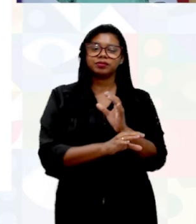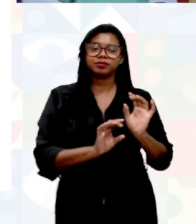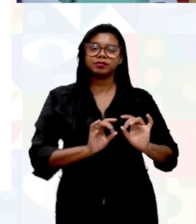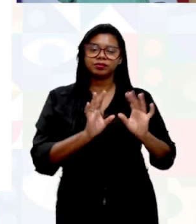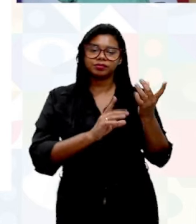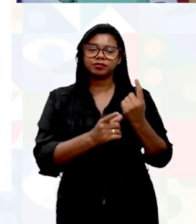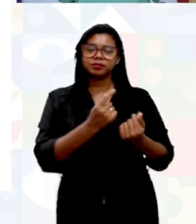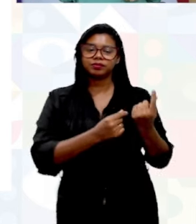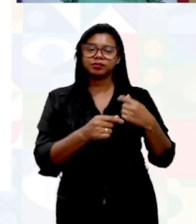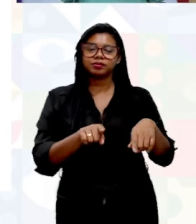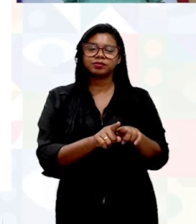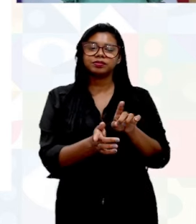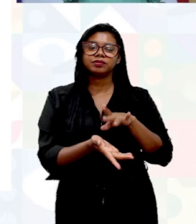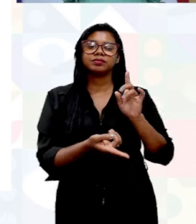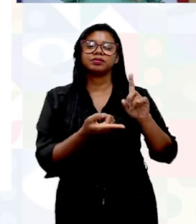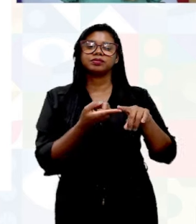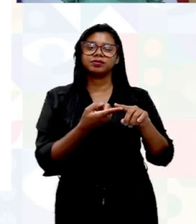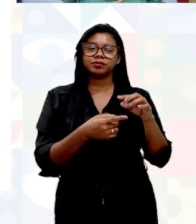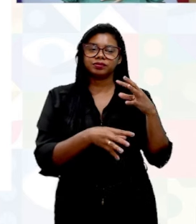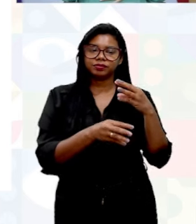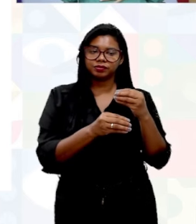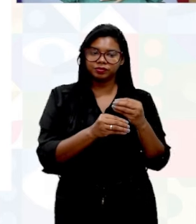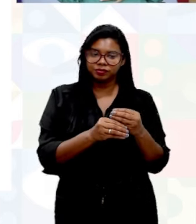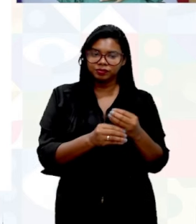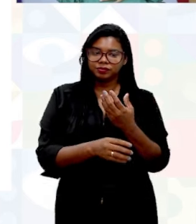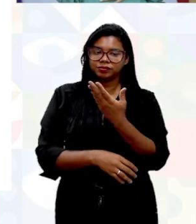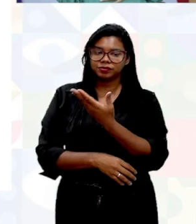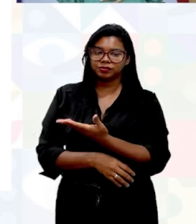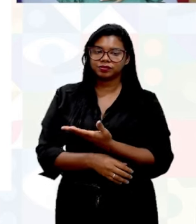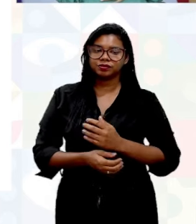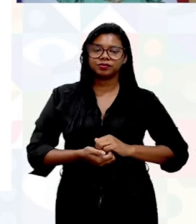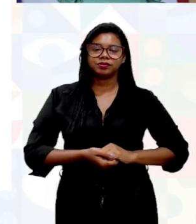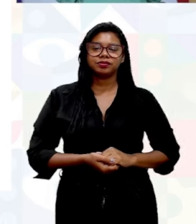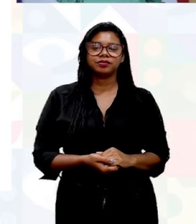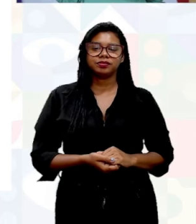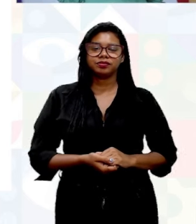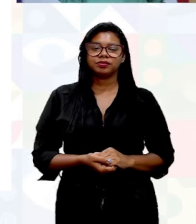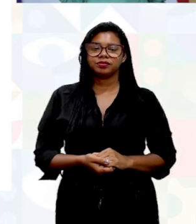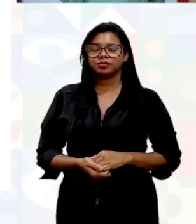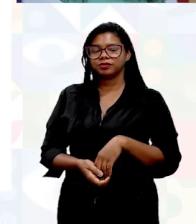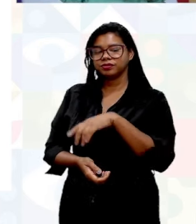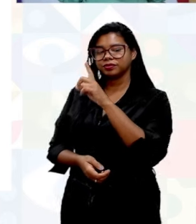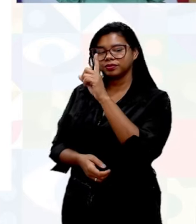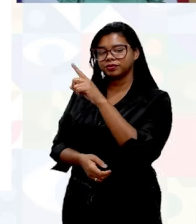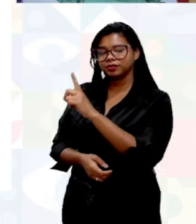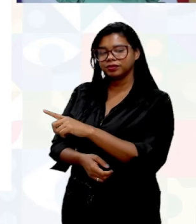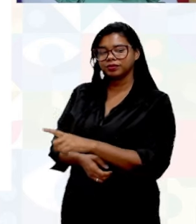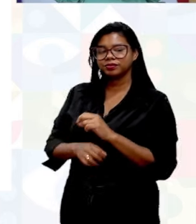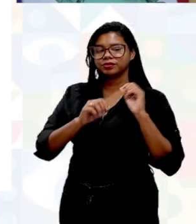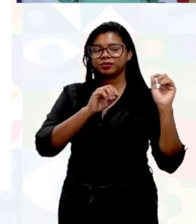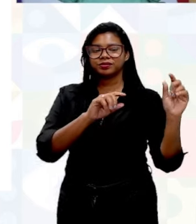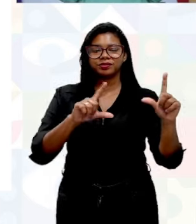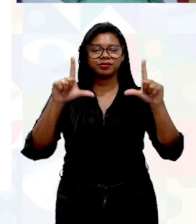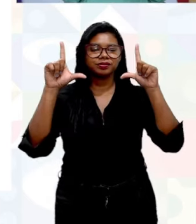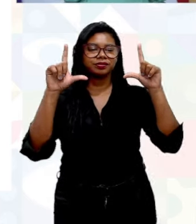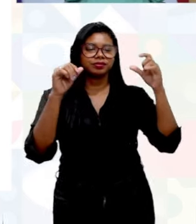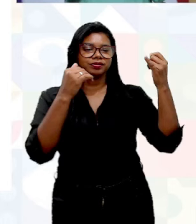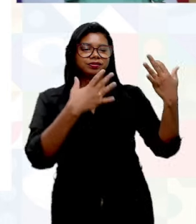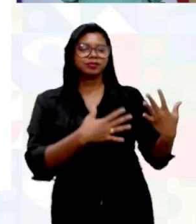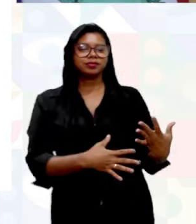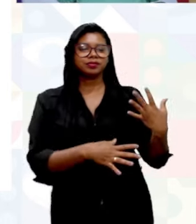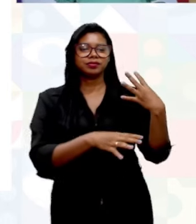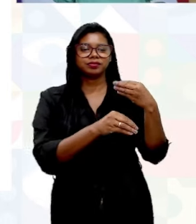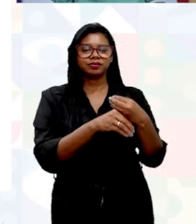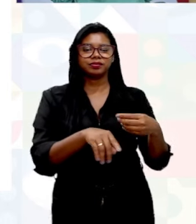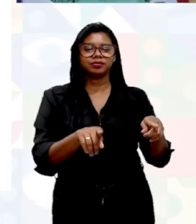tá? Então, esse é o negociador estável. E aí vamos para o próximo slide, que é falando sobre os cenários